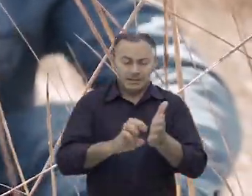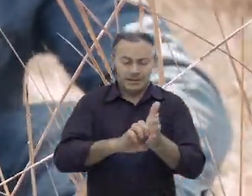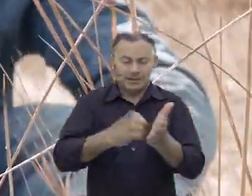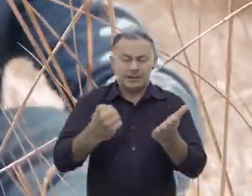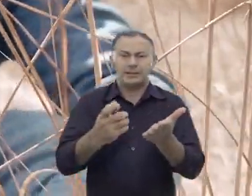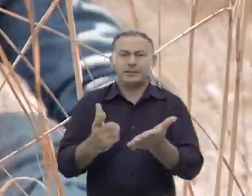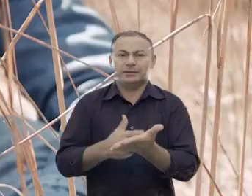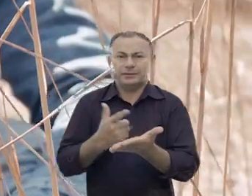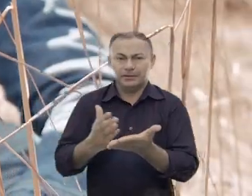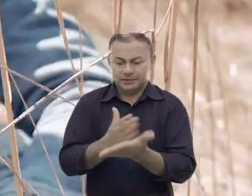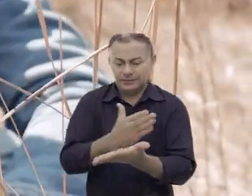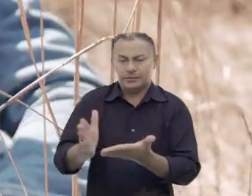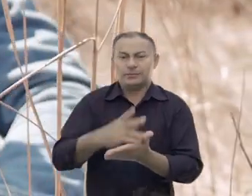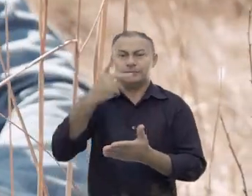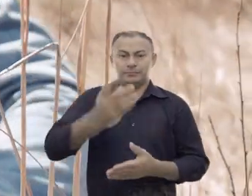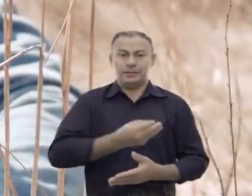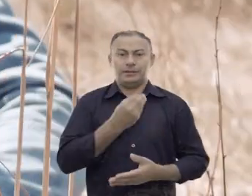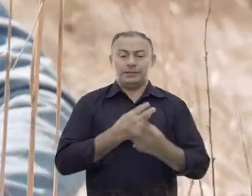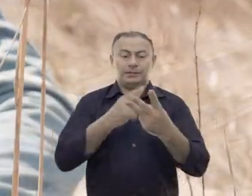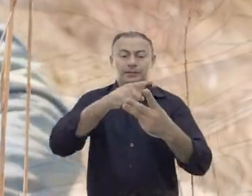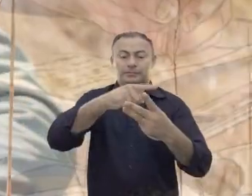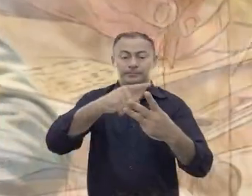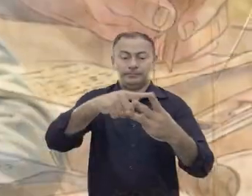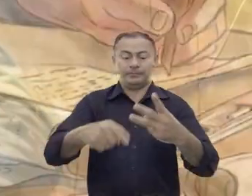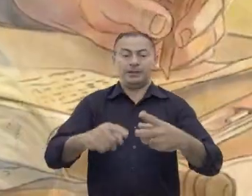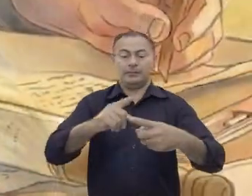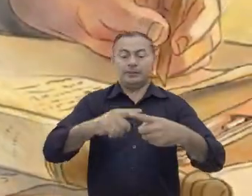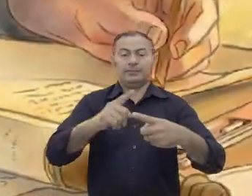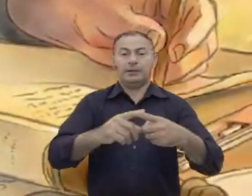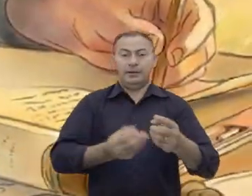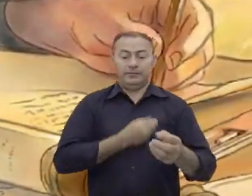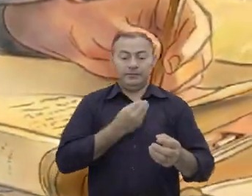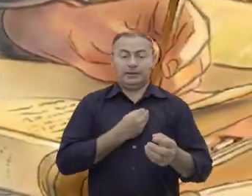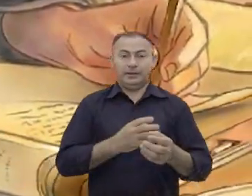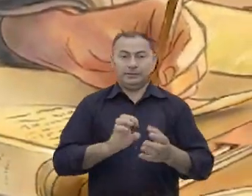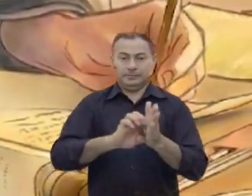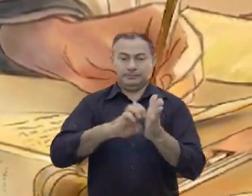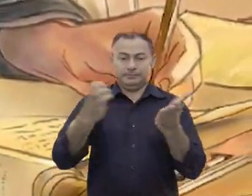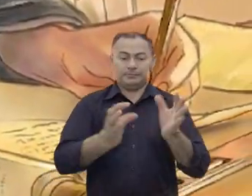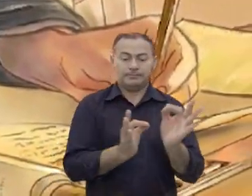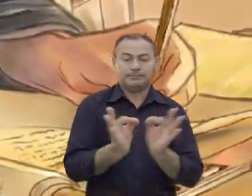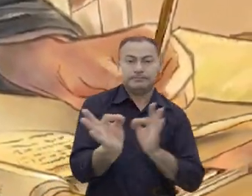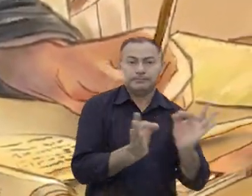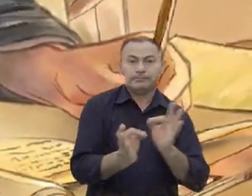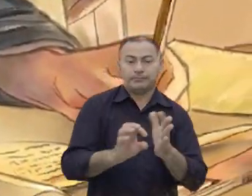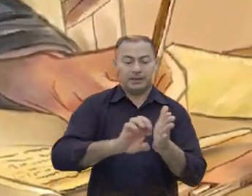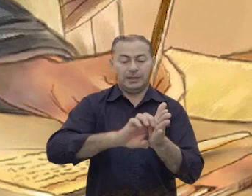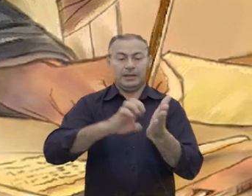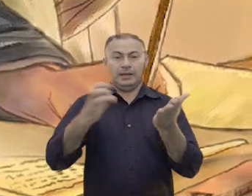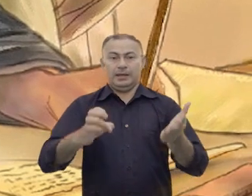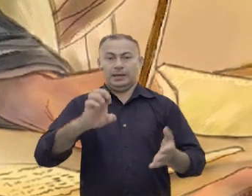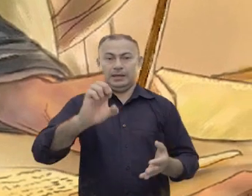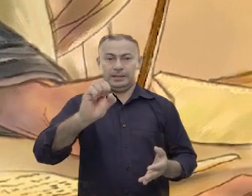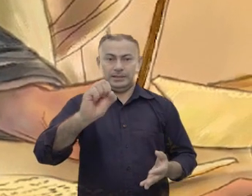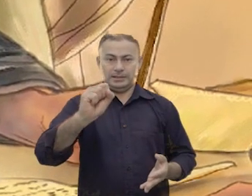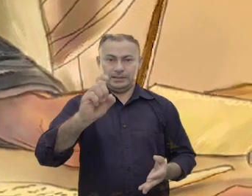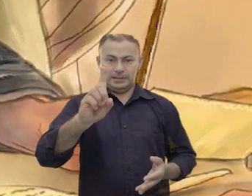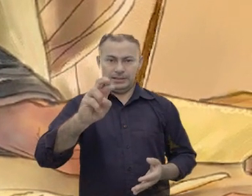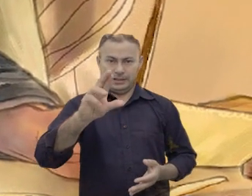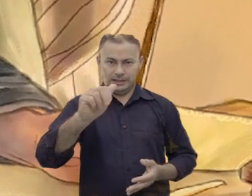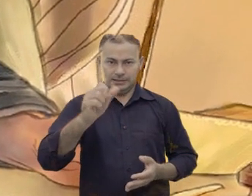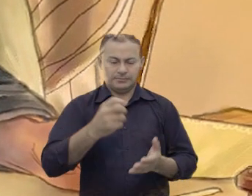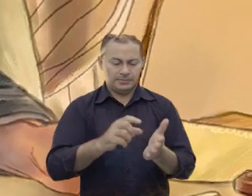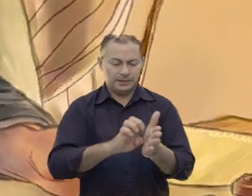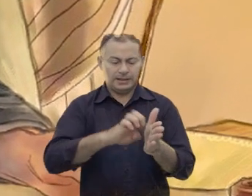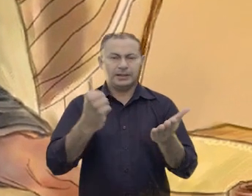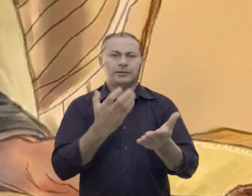Parece que Esdras dividiu sua vida em 3 períodos. O primeiro terço da vida de Esdras foi uma preparação. Esdras